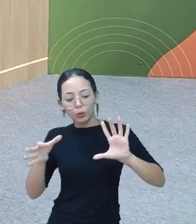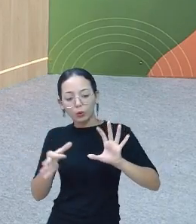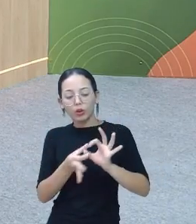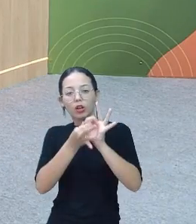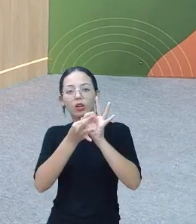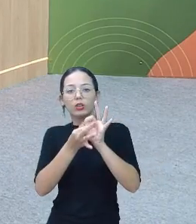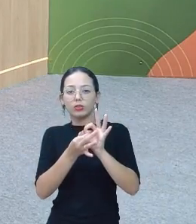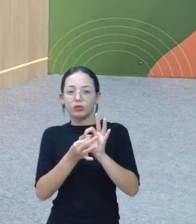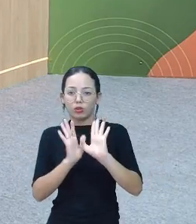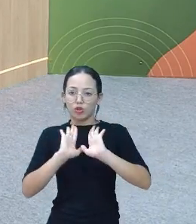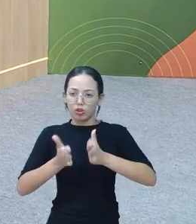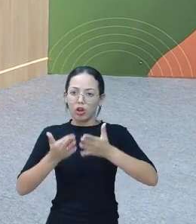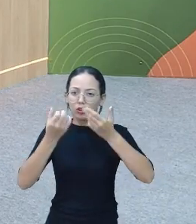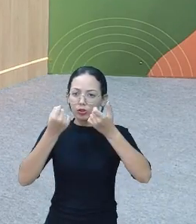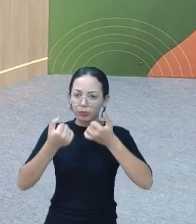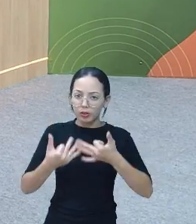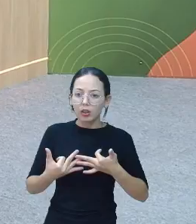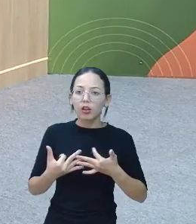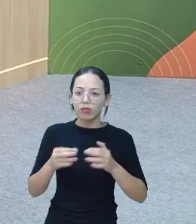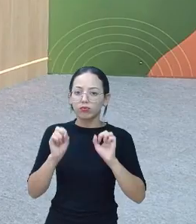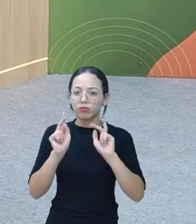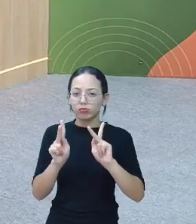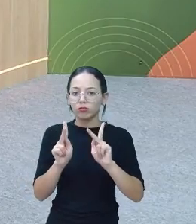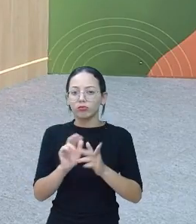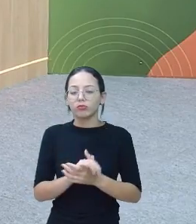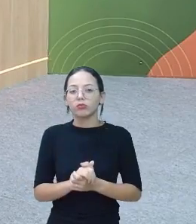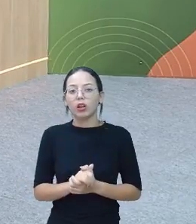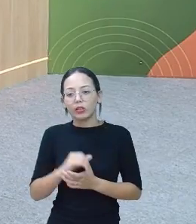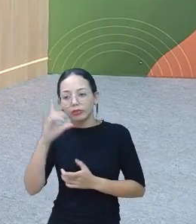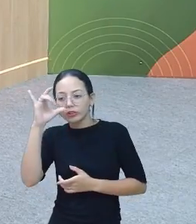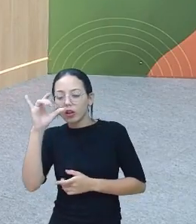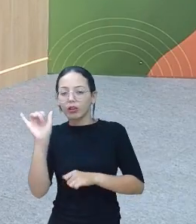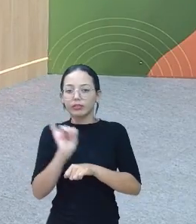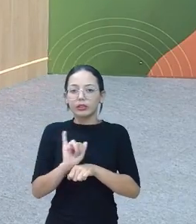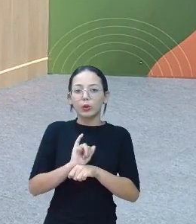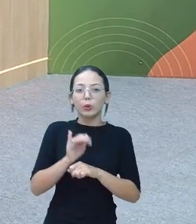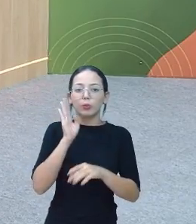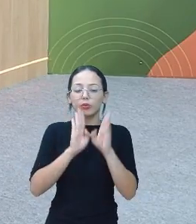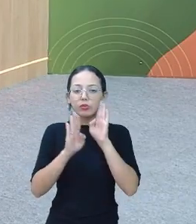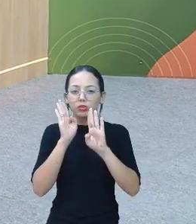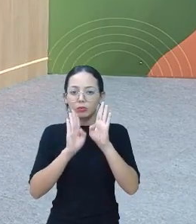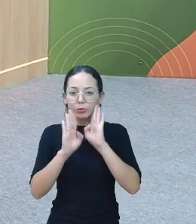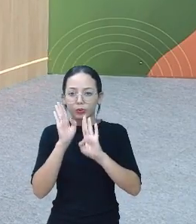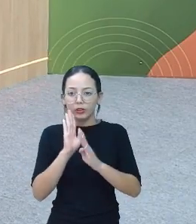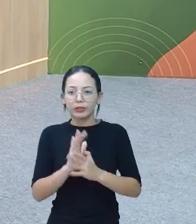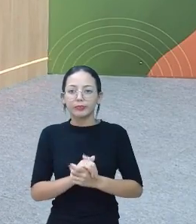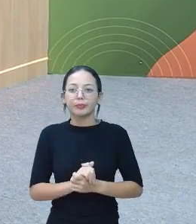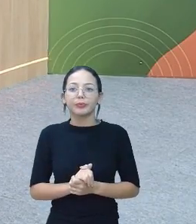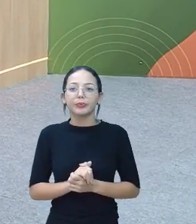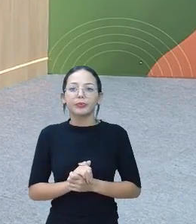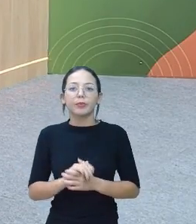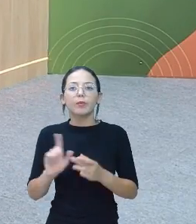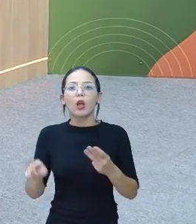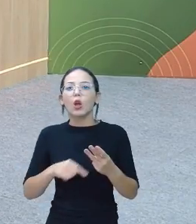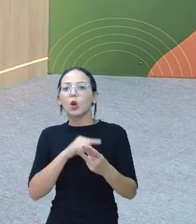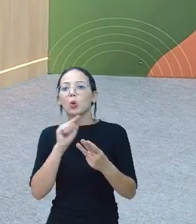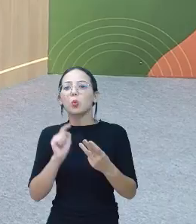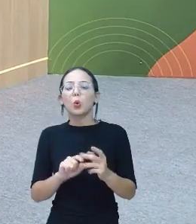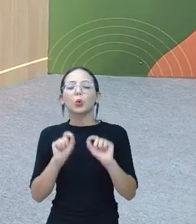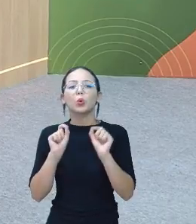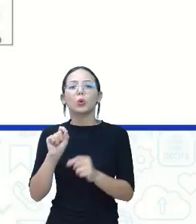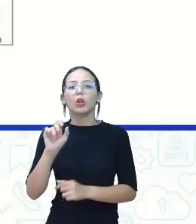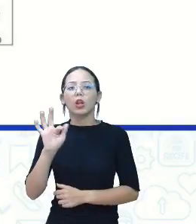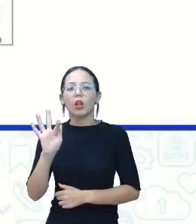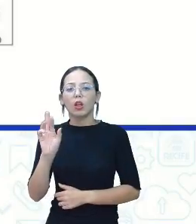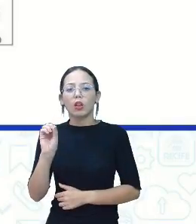no exemplo anterior, né? Aquele primeiro exemplo lá do Instagram, YouTube e Facebook. E o outro é a fonte,